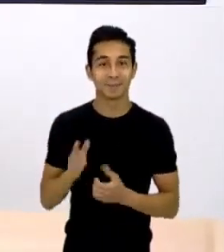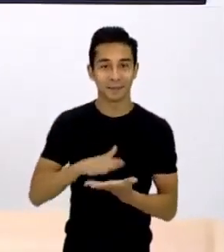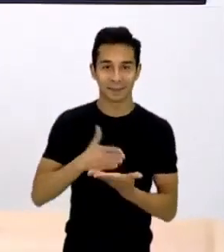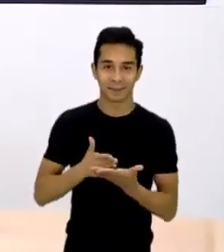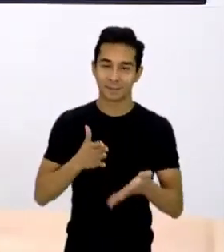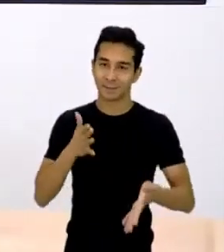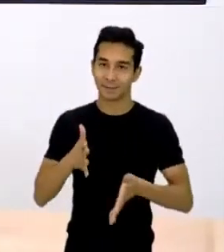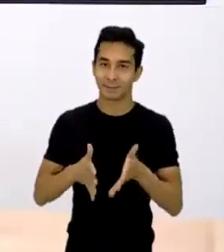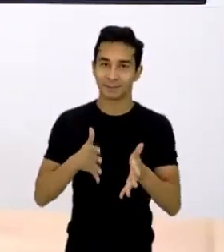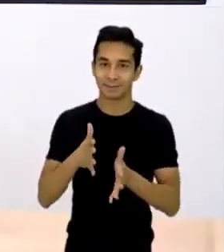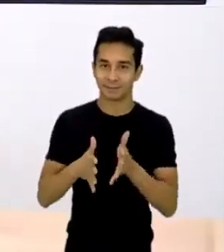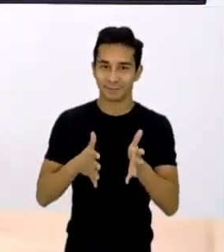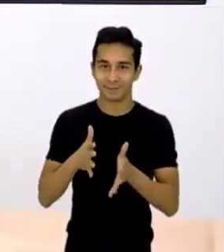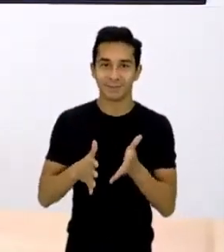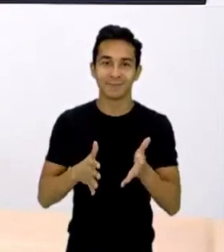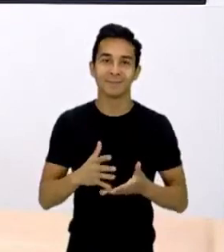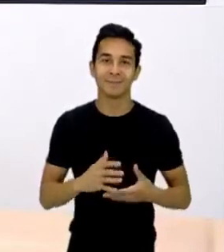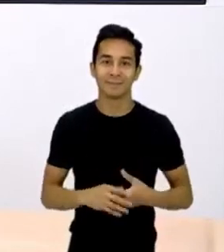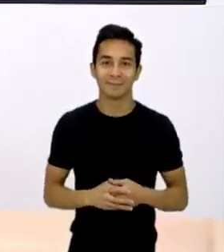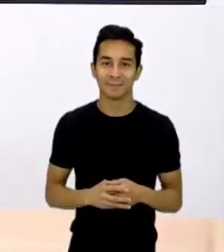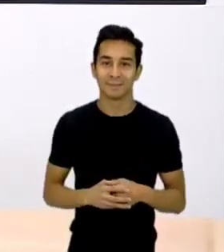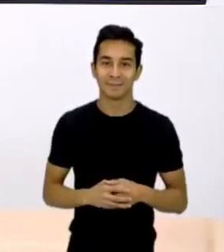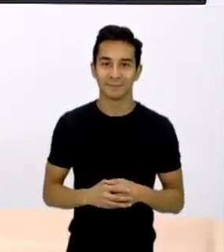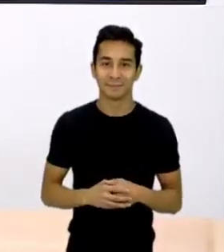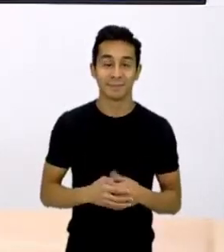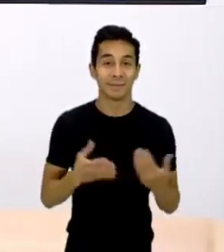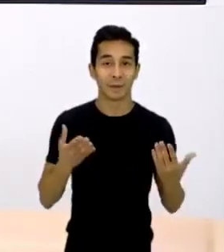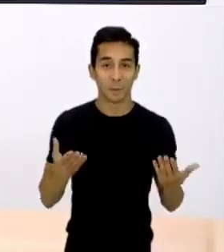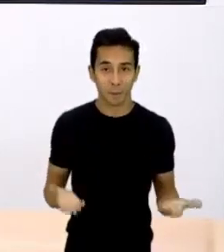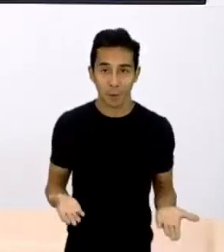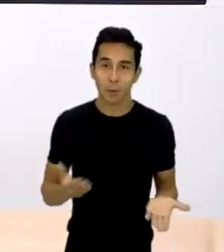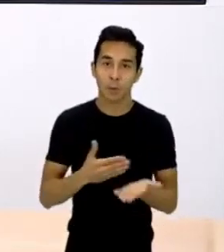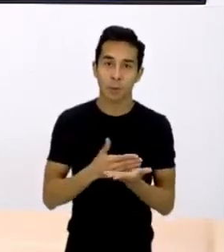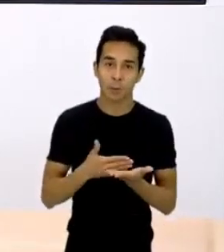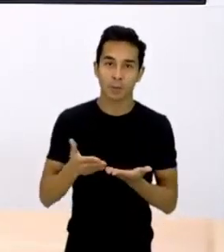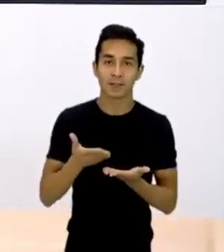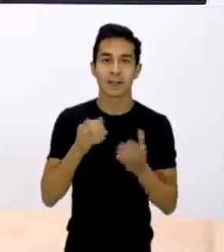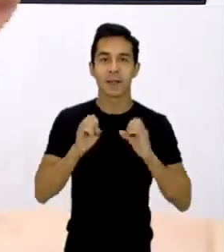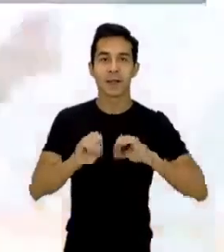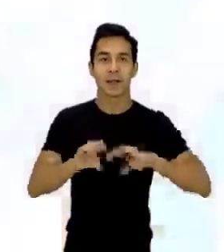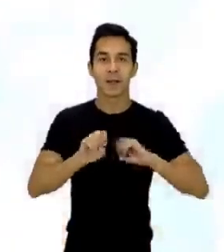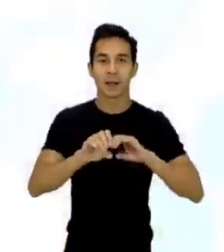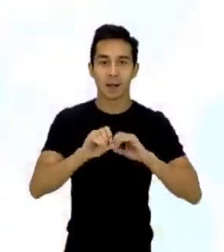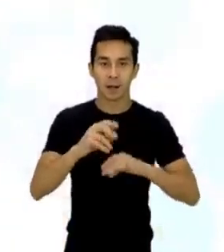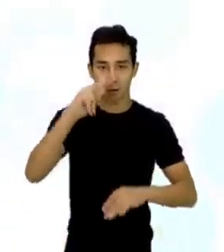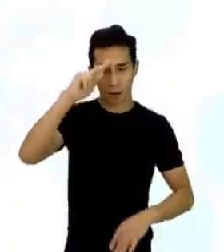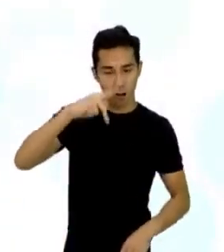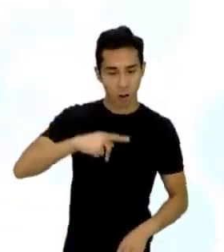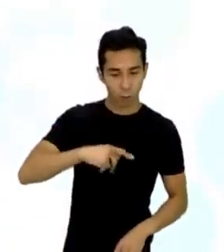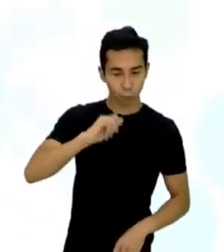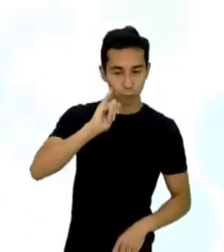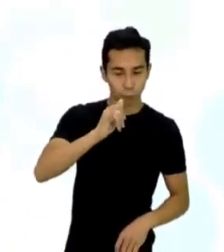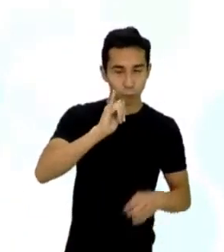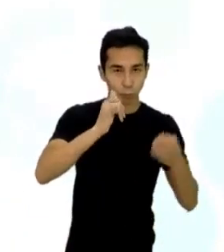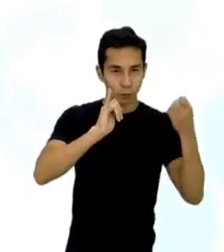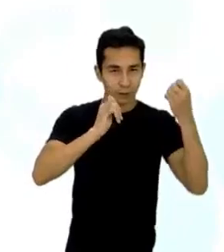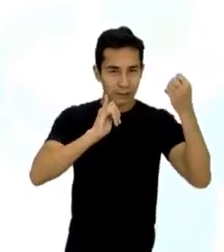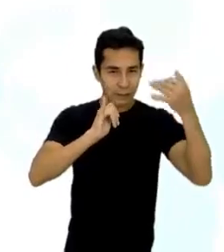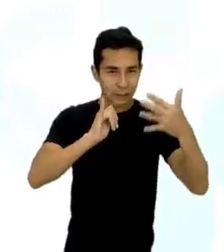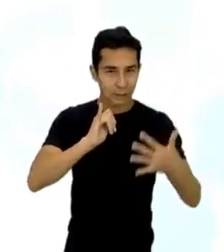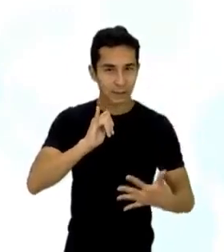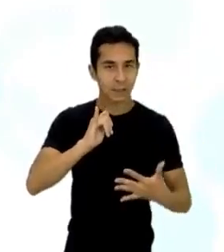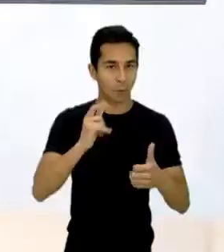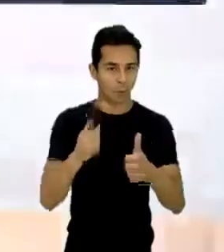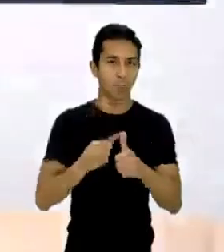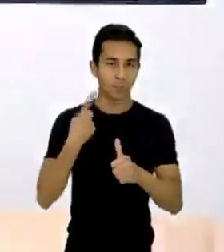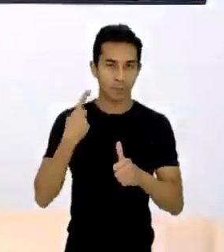tá certo? Bom, e para começar a nossa aula, eu vou começar com a minha autodescrição primeiramente, tá certo?